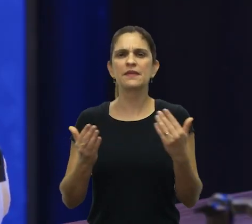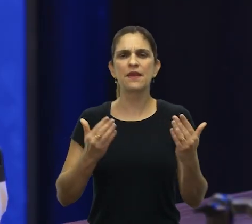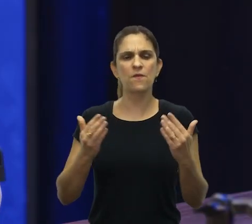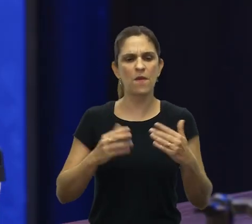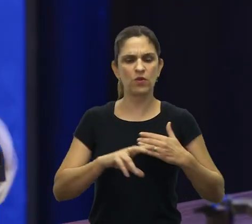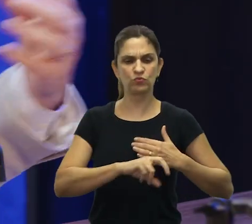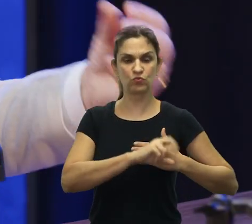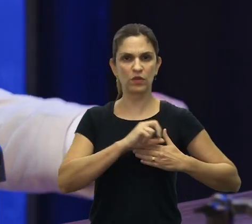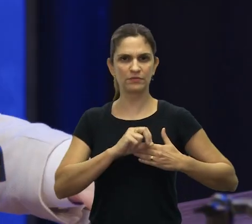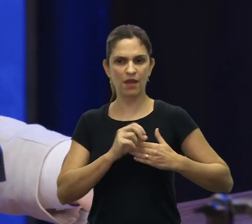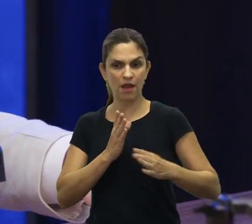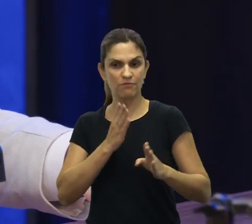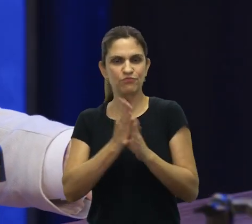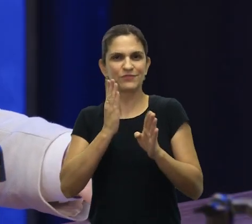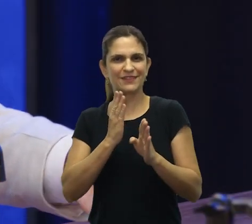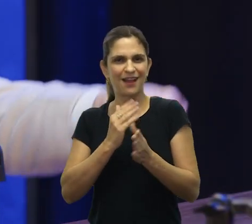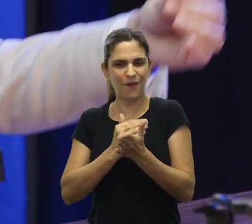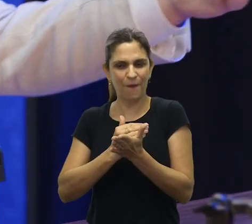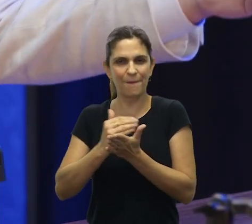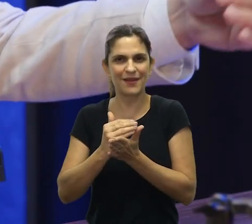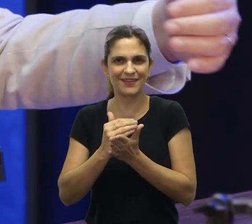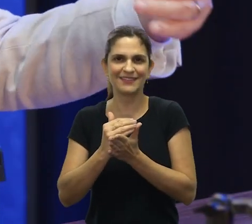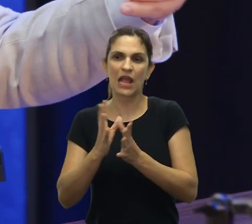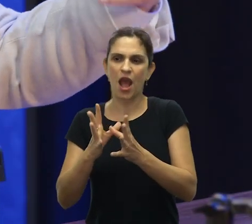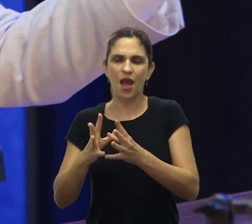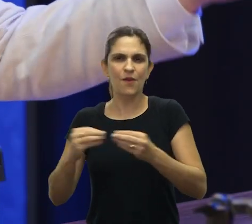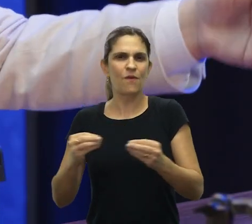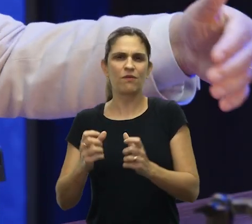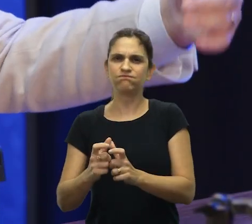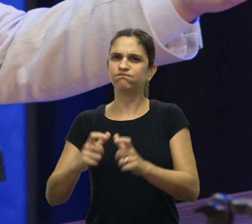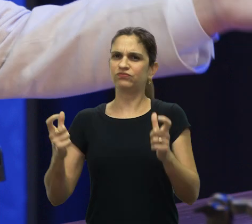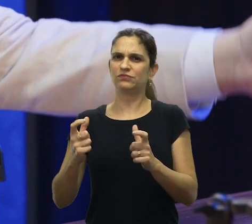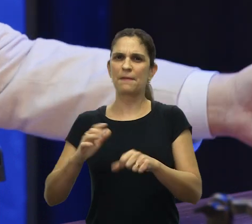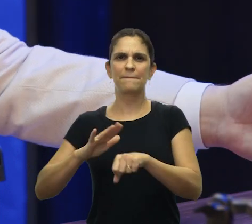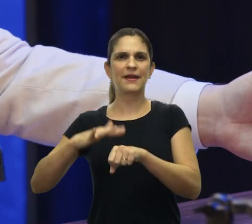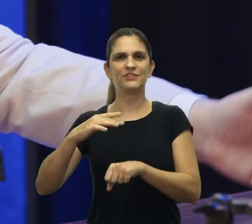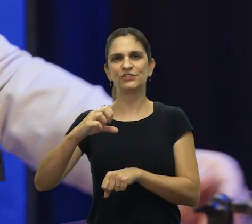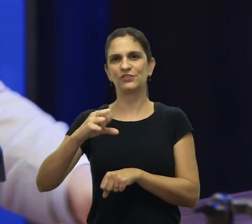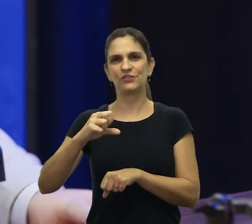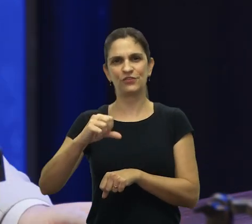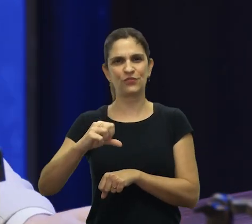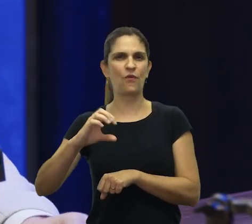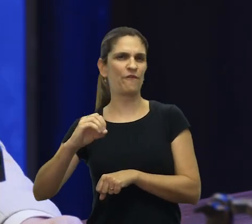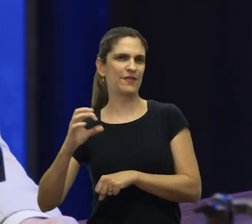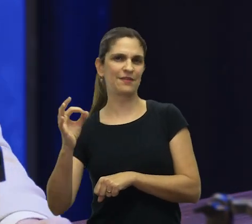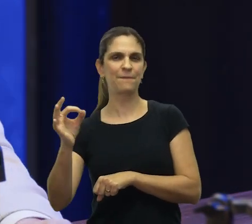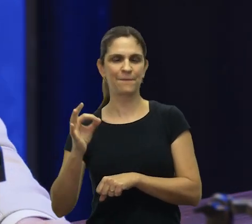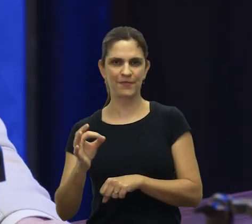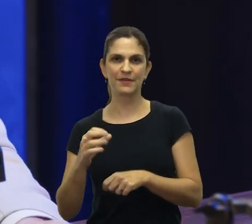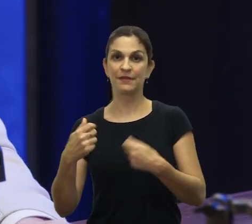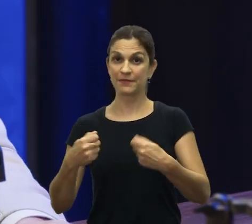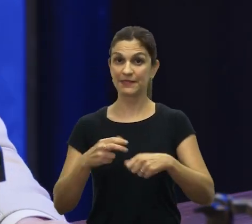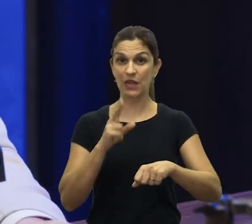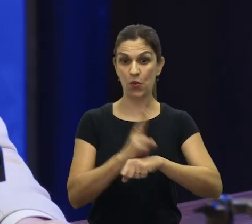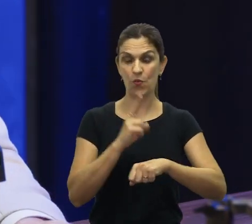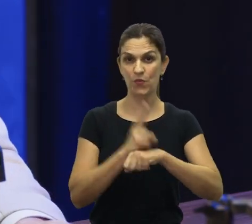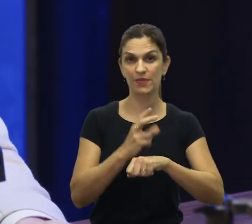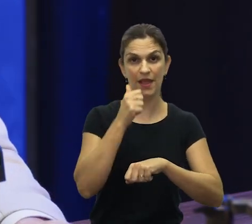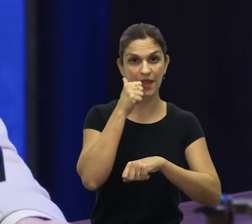de mama, diagnosticando no início, as chances de cura são maiores que 90%, 95%. Então a gente precisa cuidar